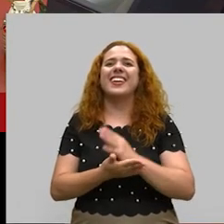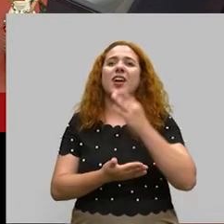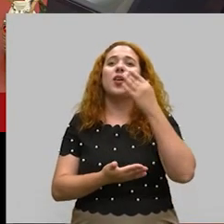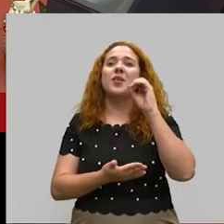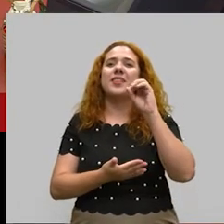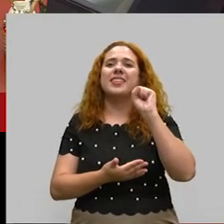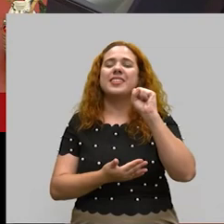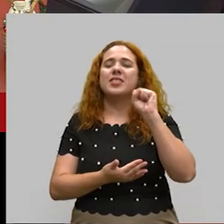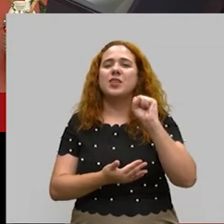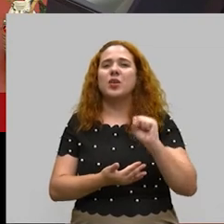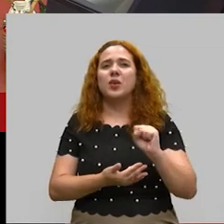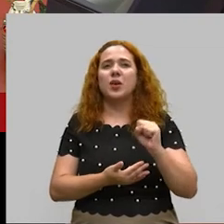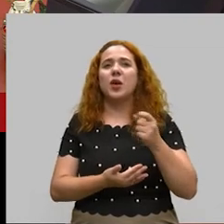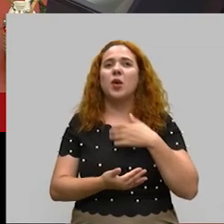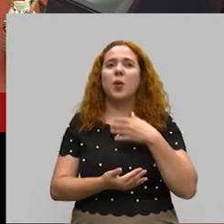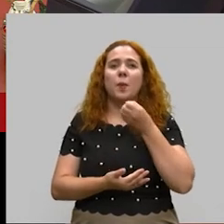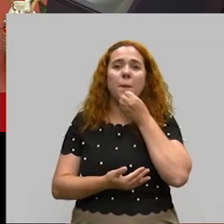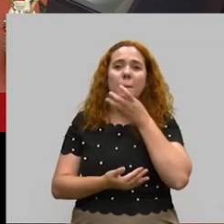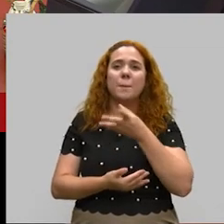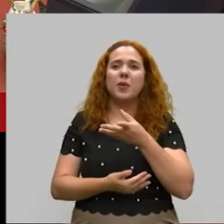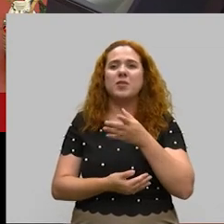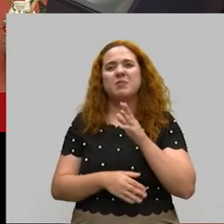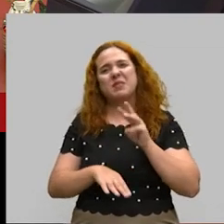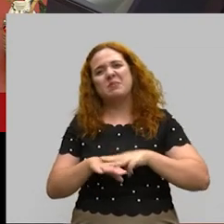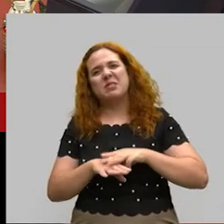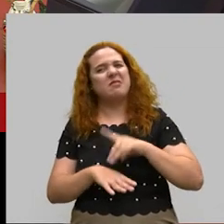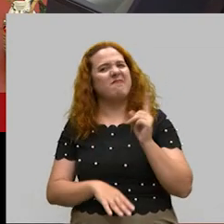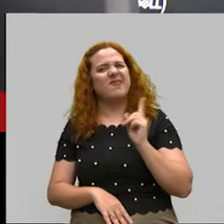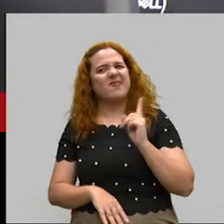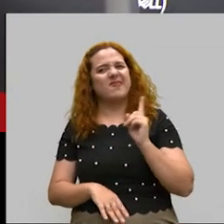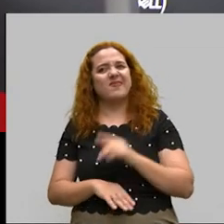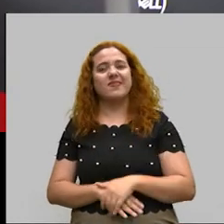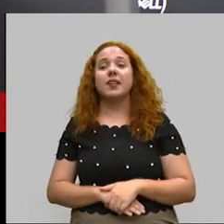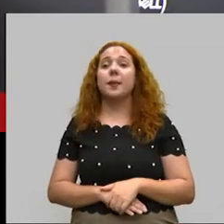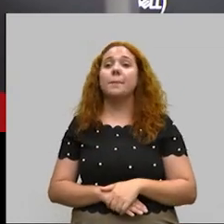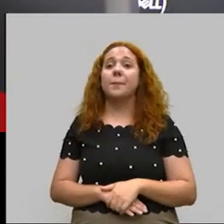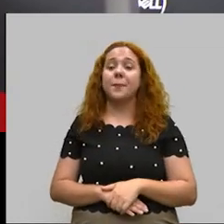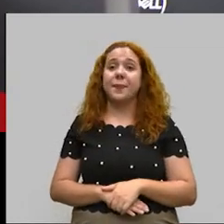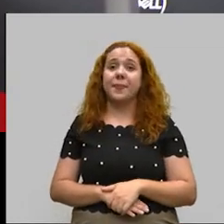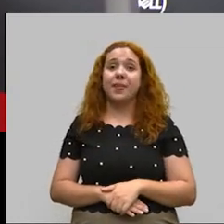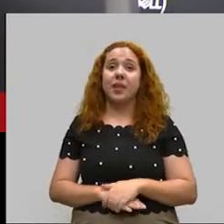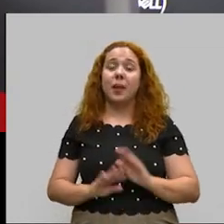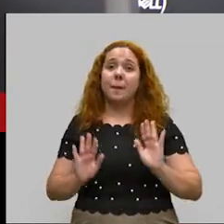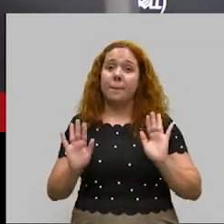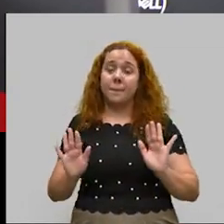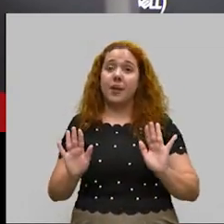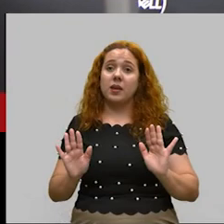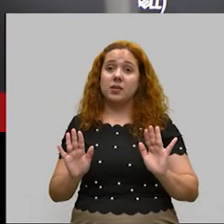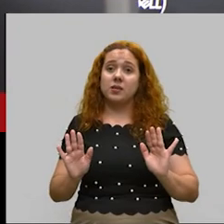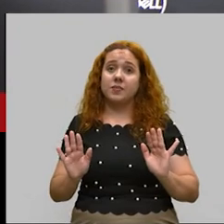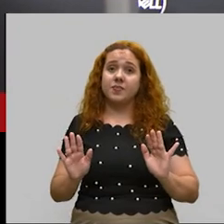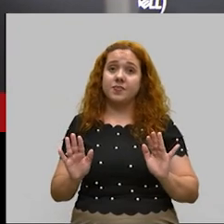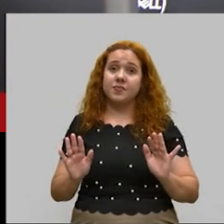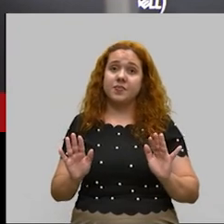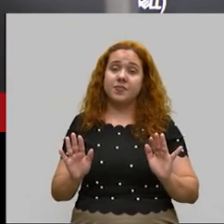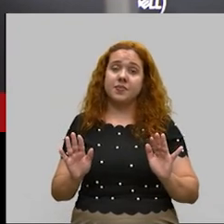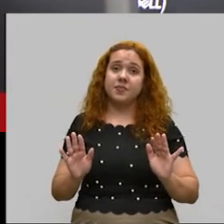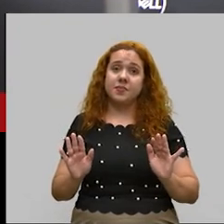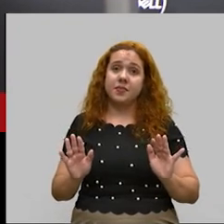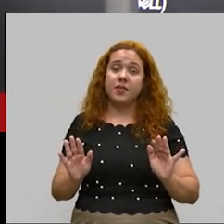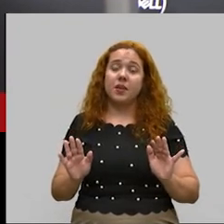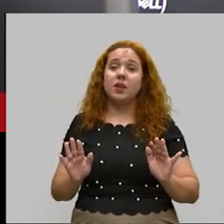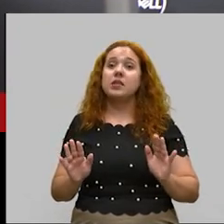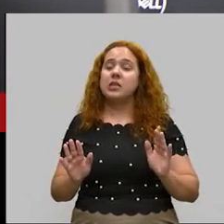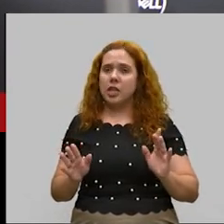ainda eu não sou bom de matemática não mas aí não é mas aí dentro desse desse